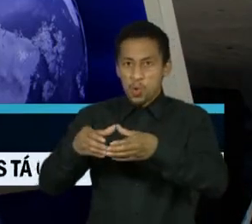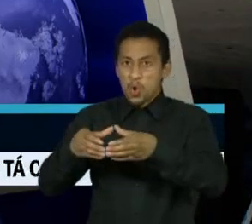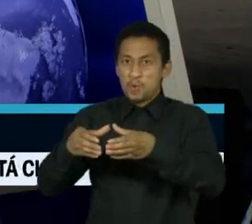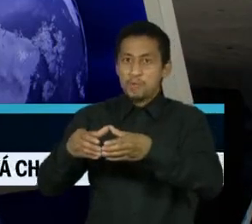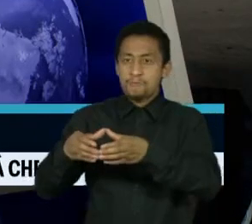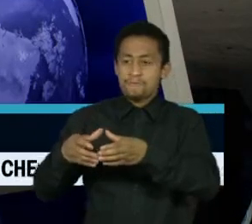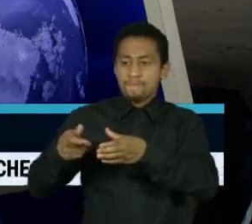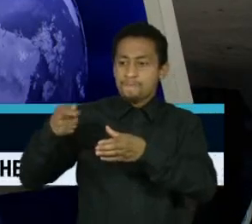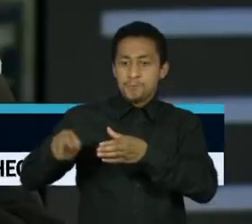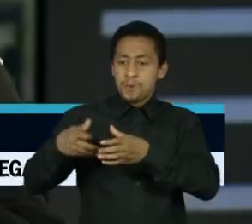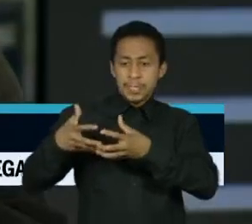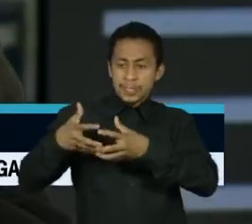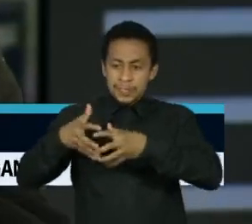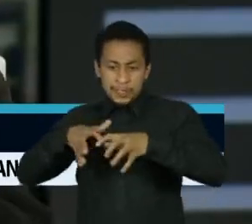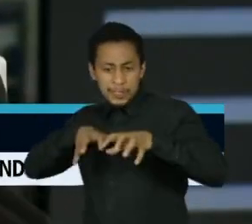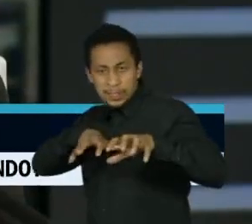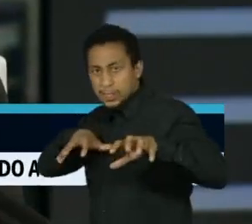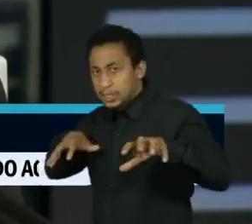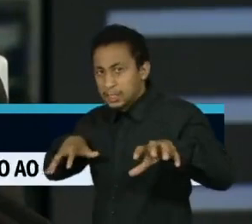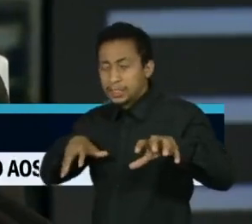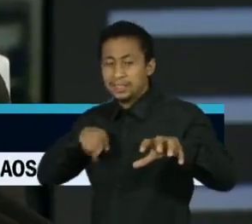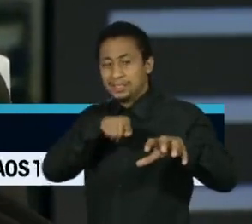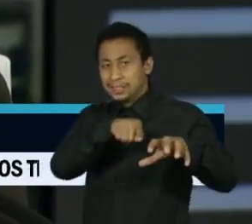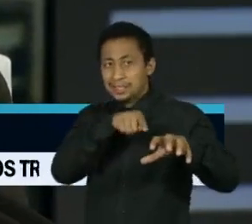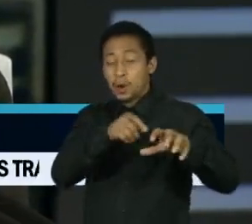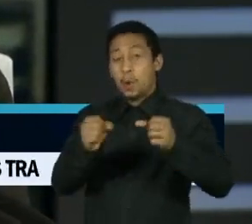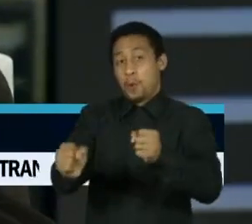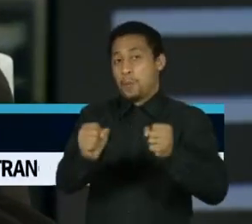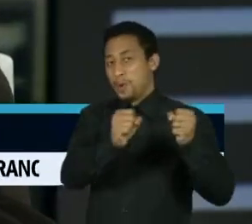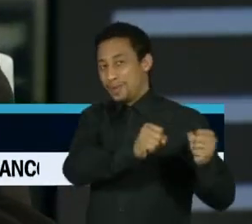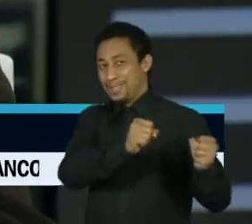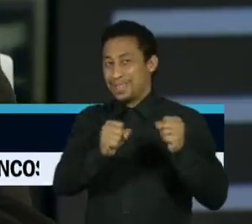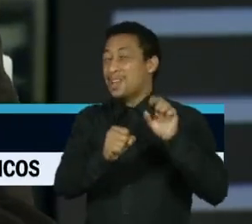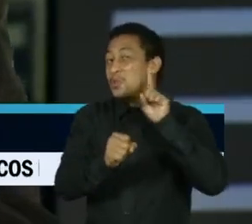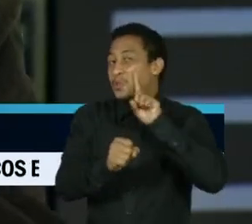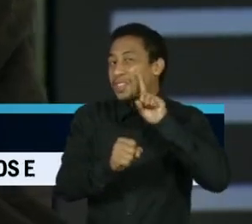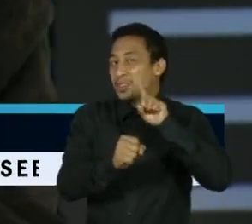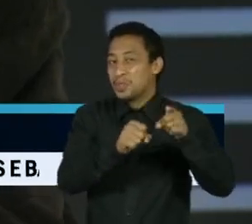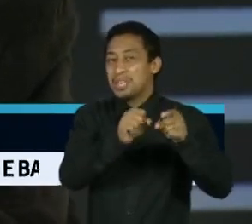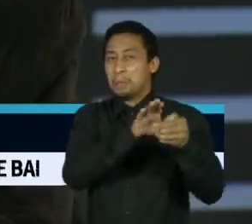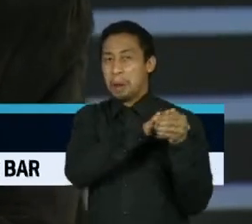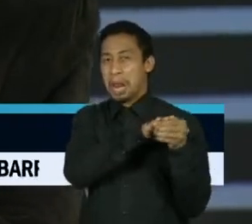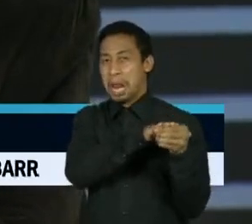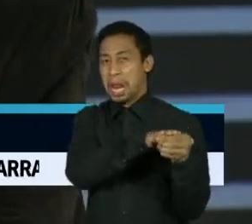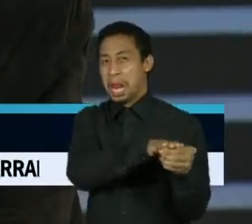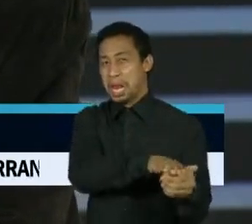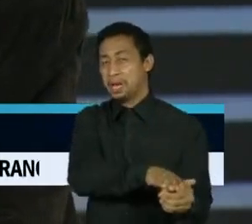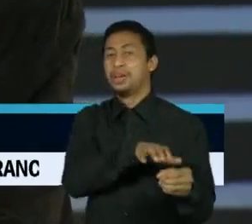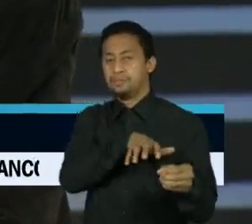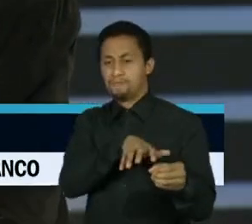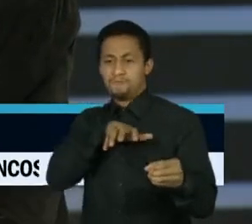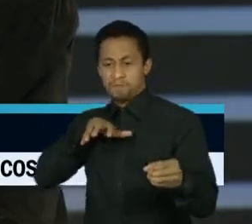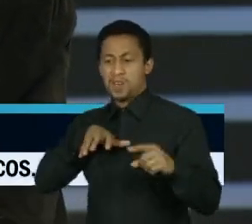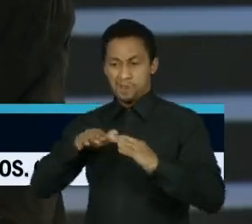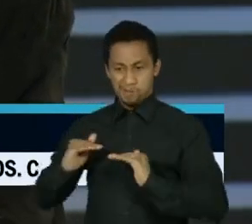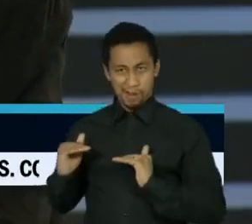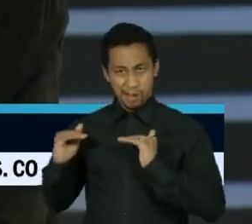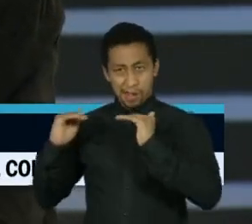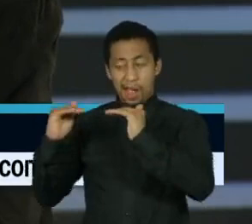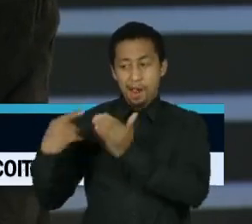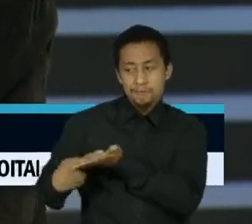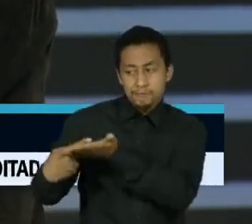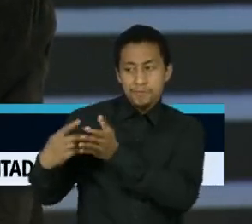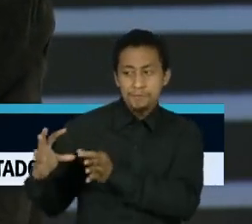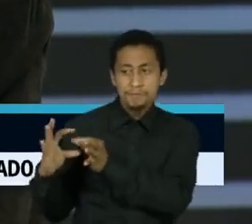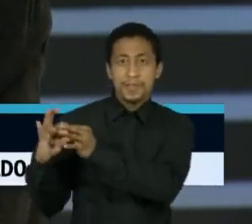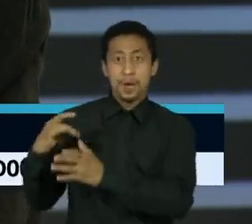multilateral, multipolar, para diminuir o poder dos Estados Unidos, se alinha um pouco à China. Então, o